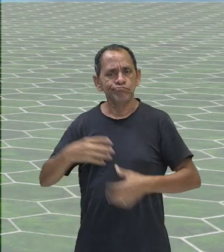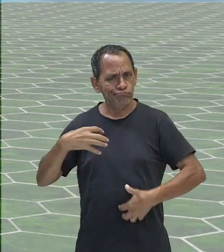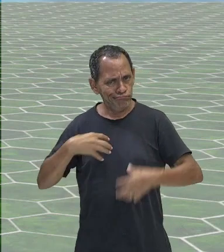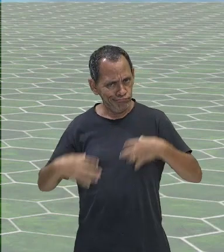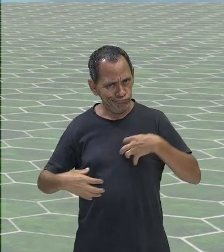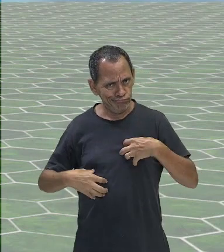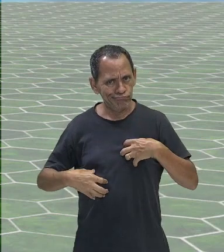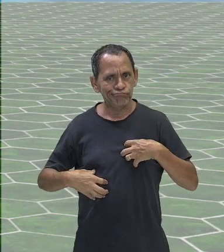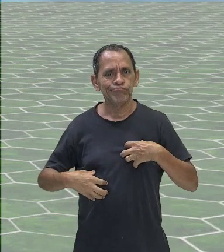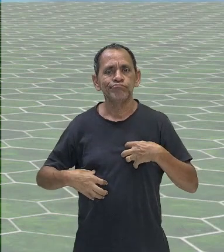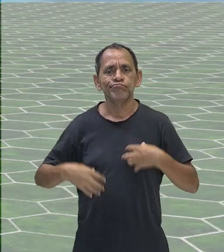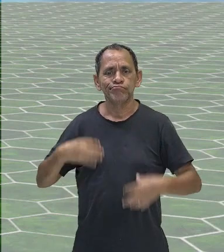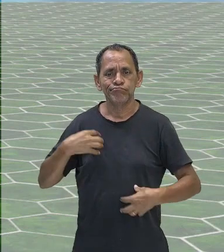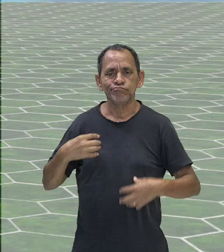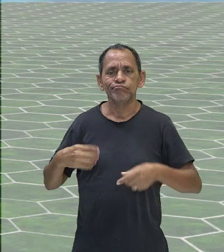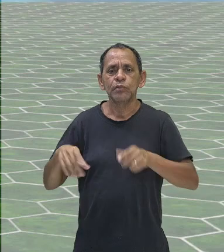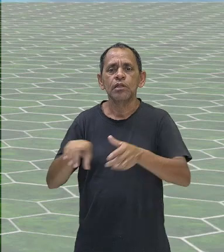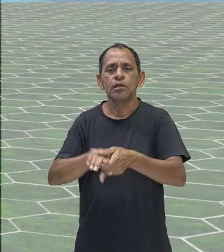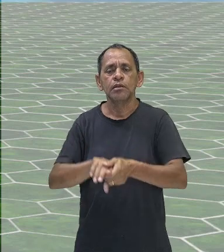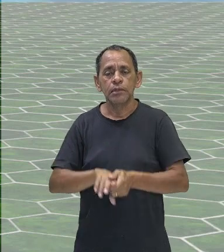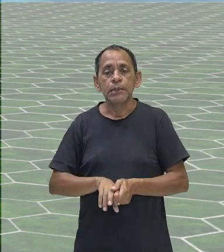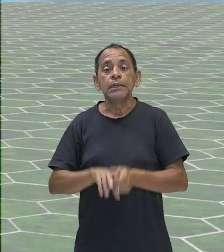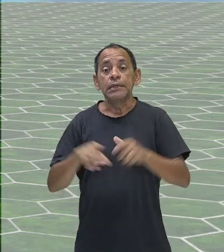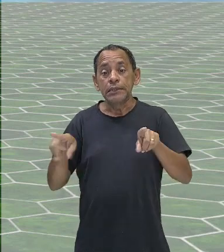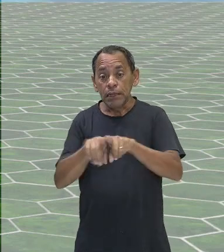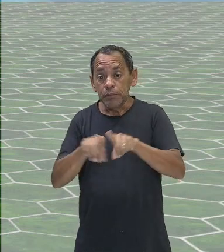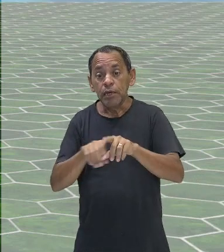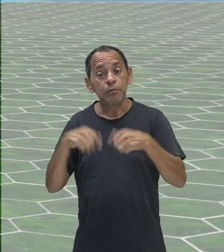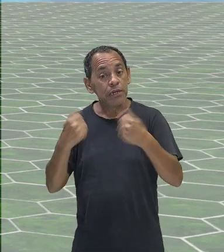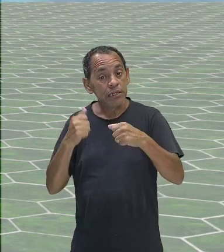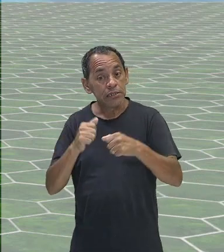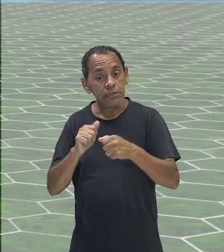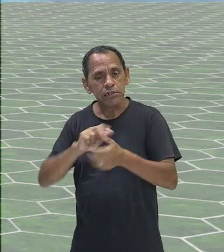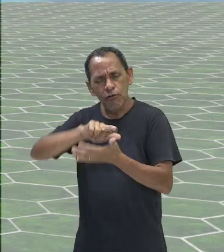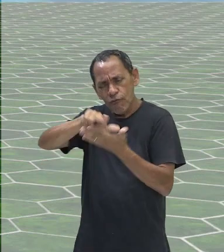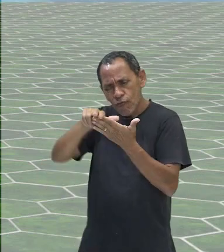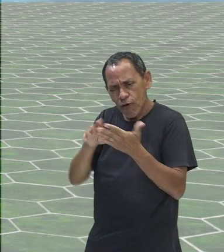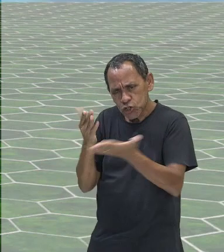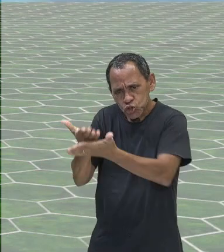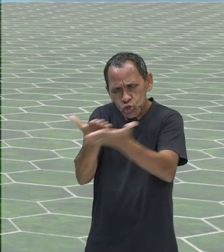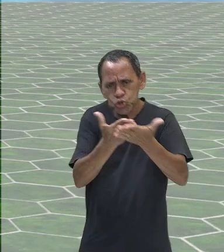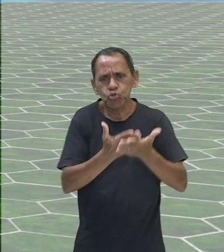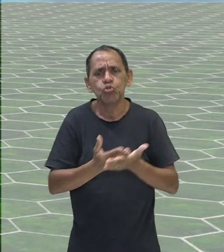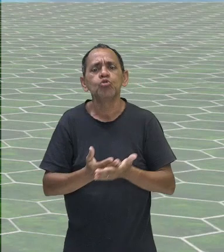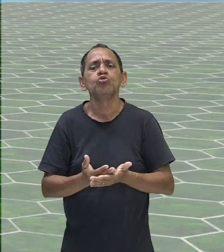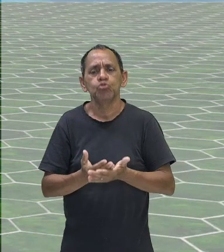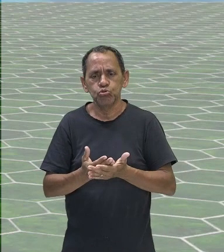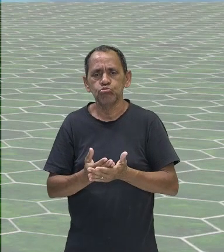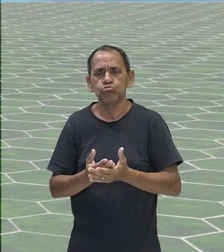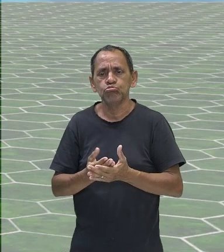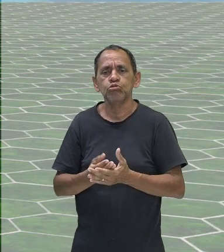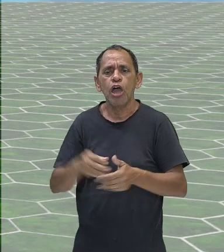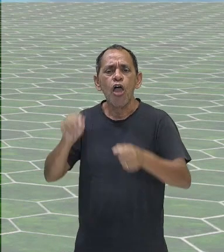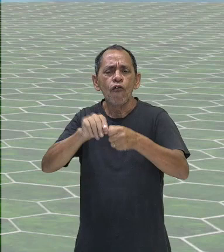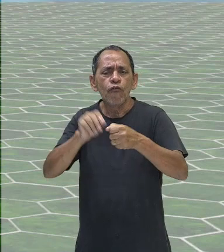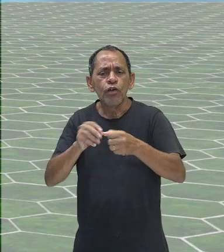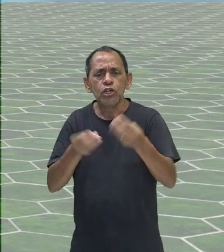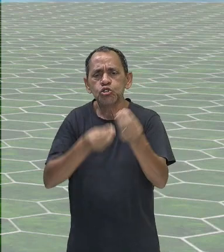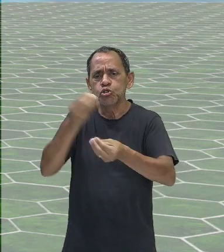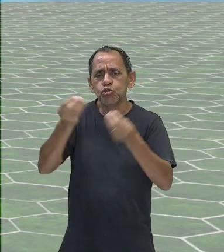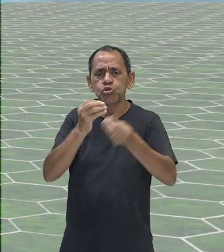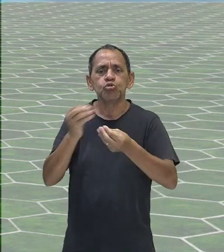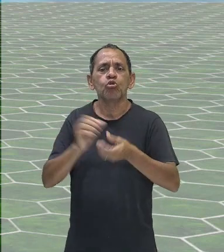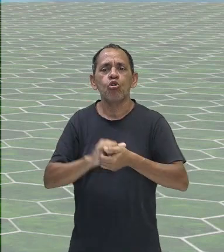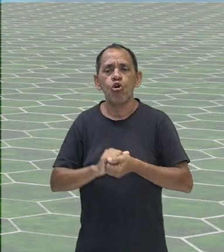tá? Mas aí são vários estudos que são realizados em laboratórios por pesquisadores super